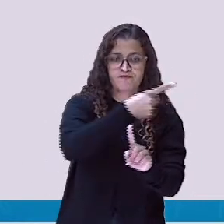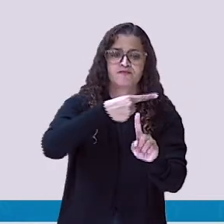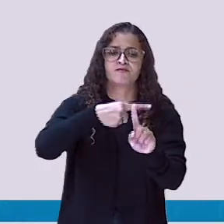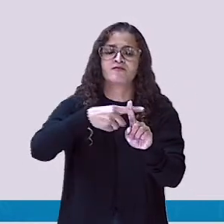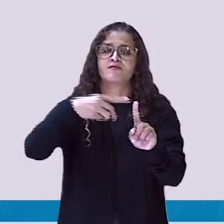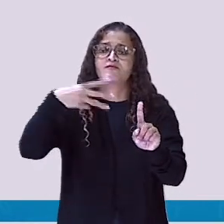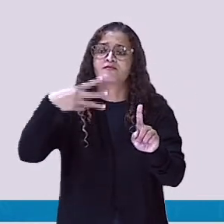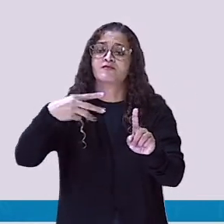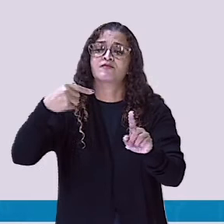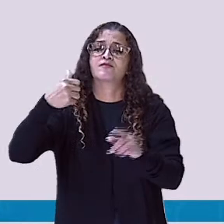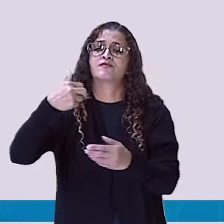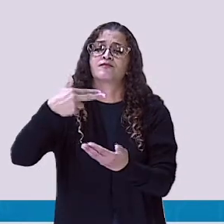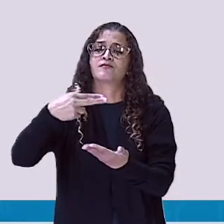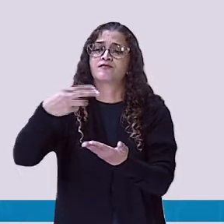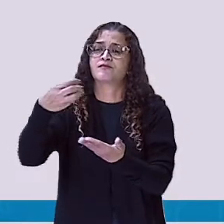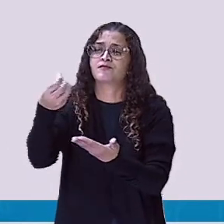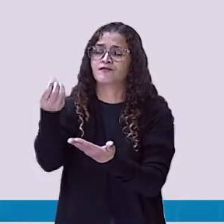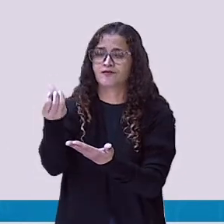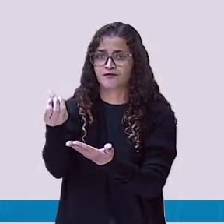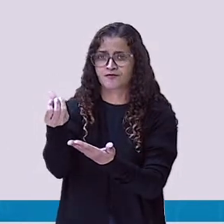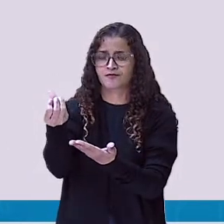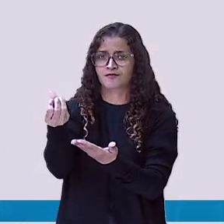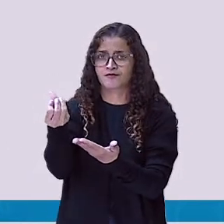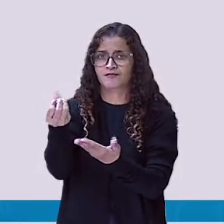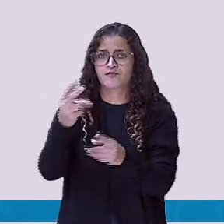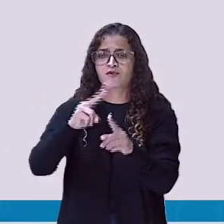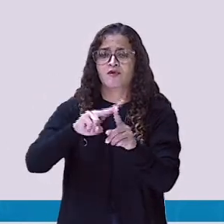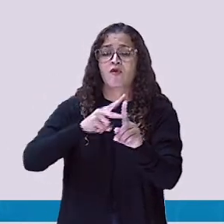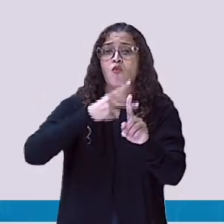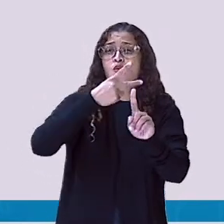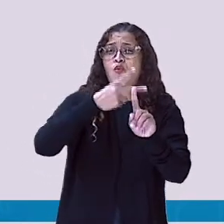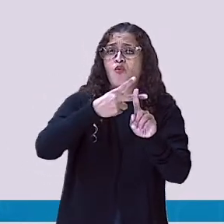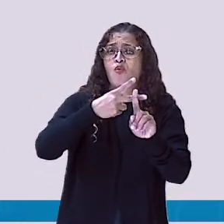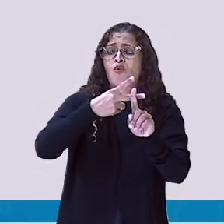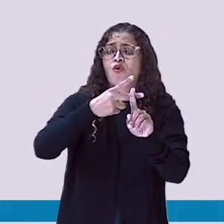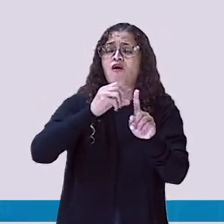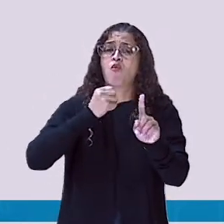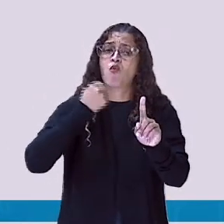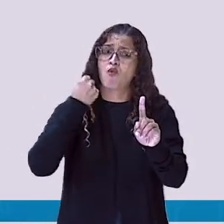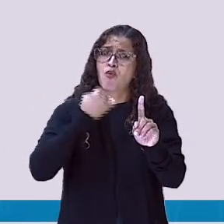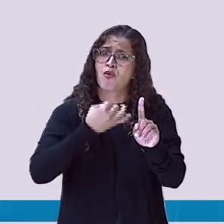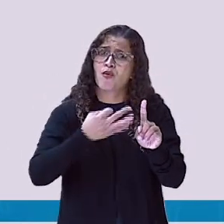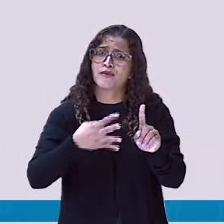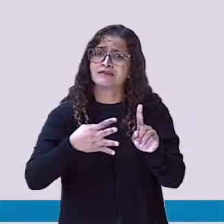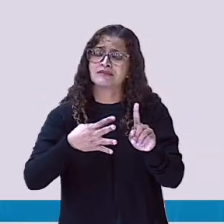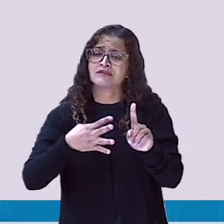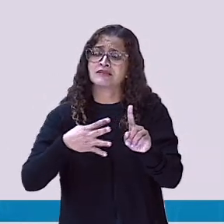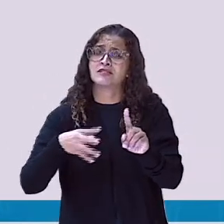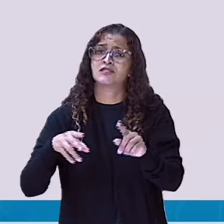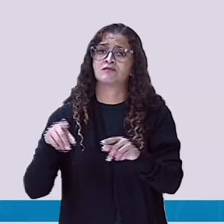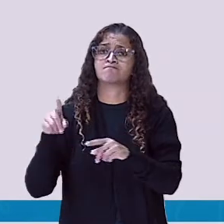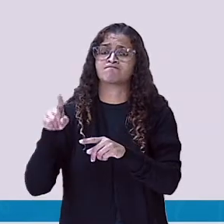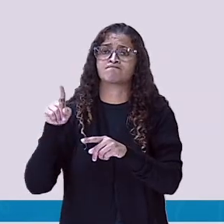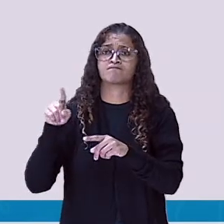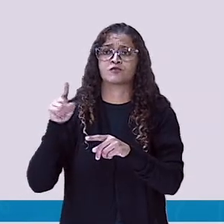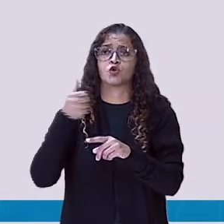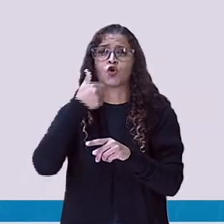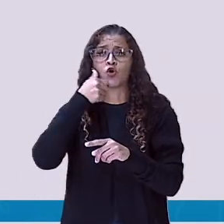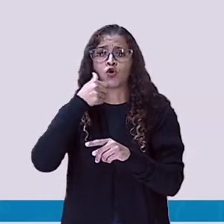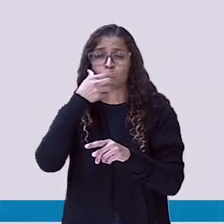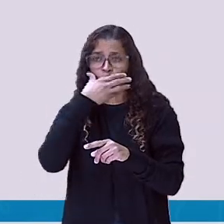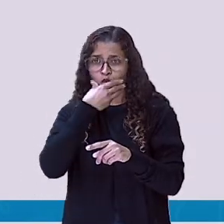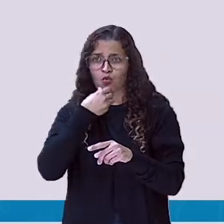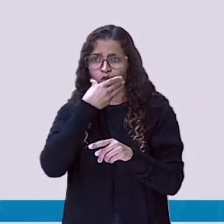Mas se eu colocasse assim, ó, o dobro da quantidade que ele correu, seria a